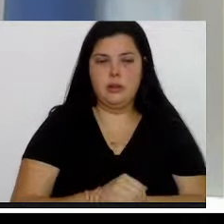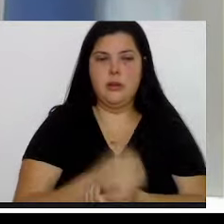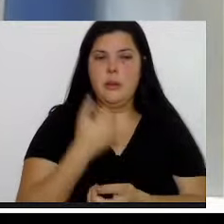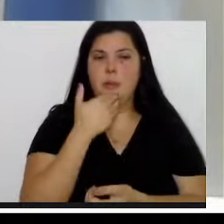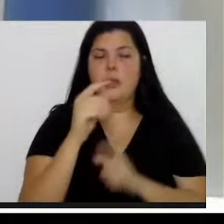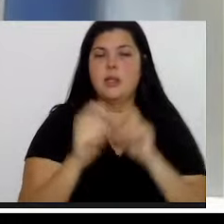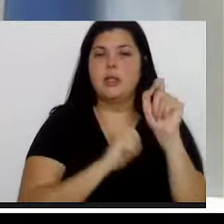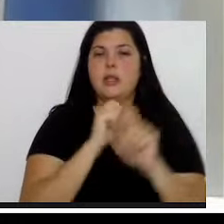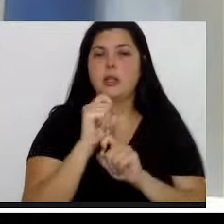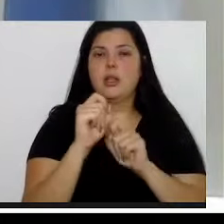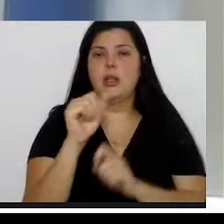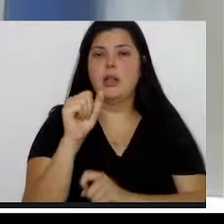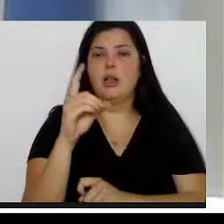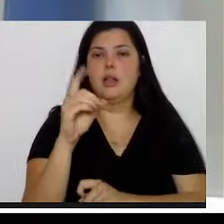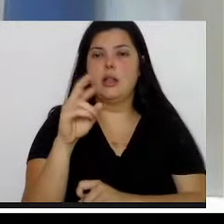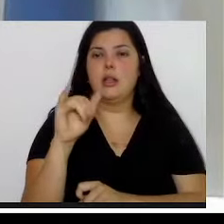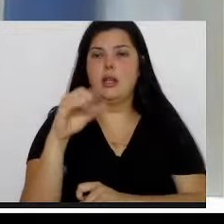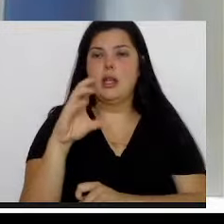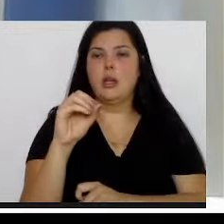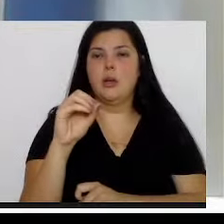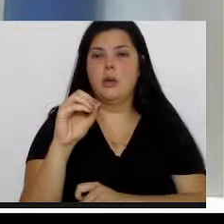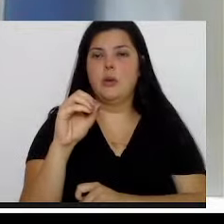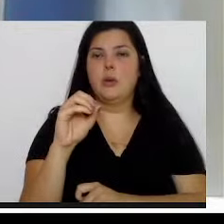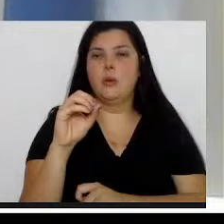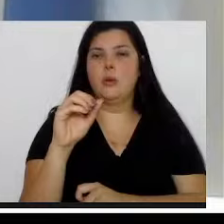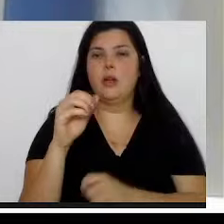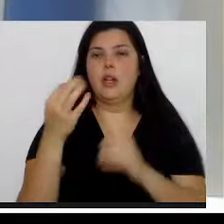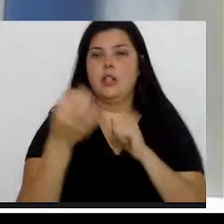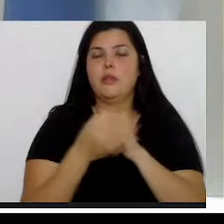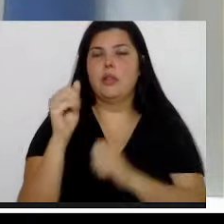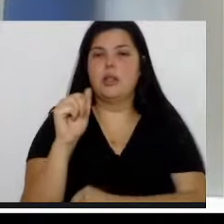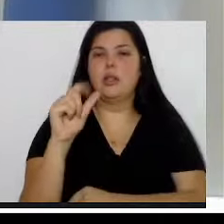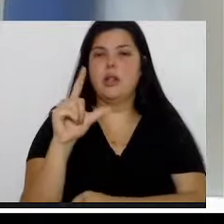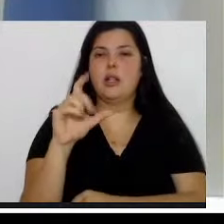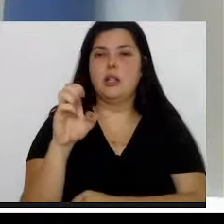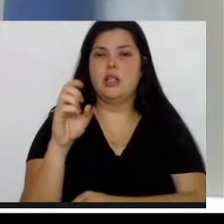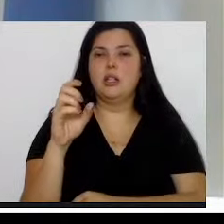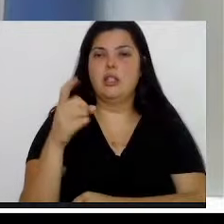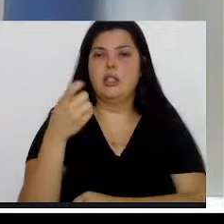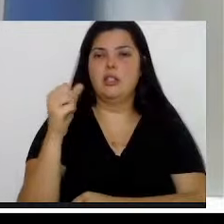Requerente Adriano Duarte, advogados Alexandre Duarte